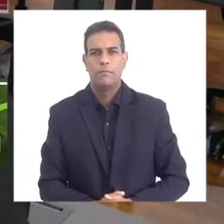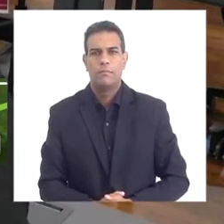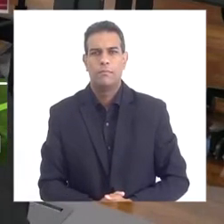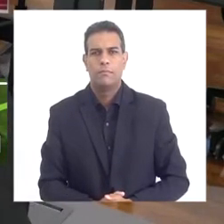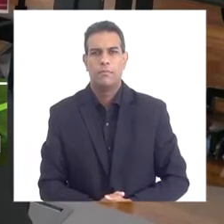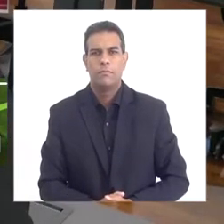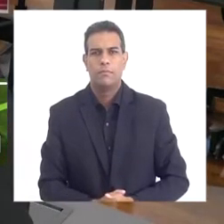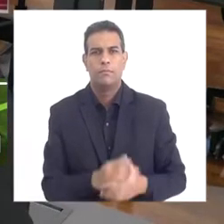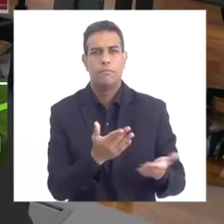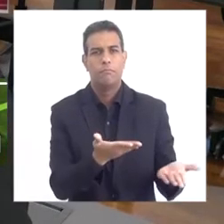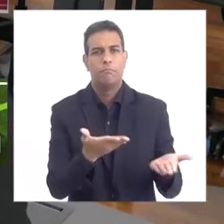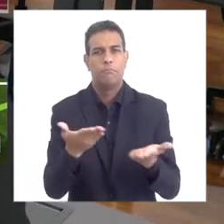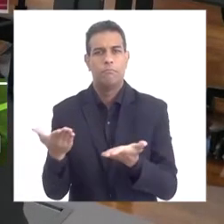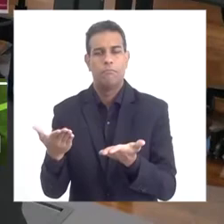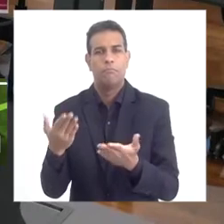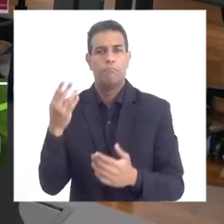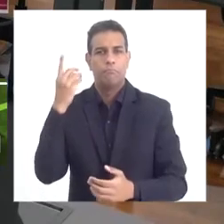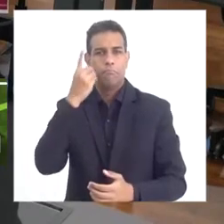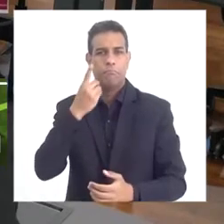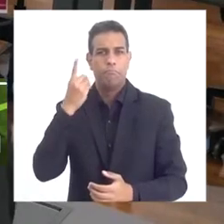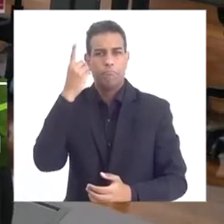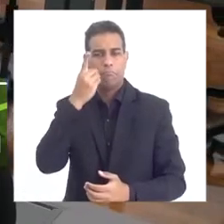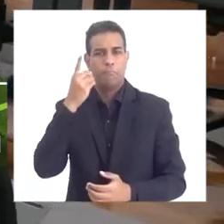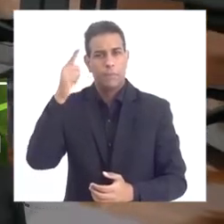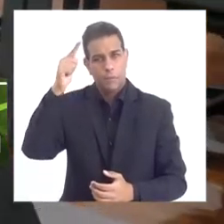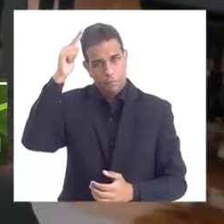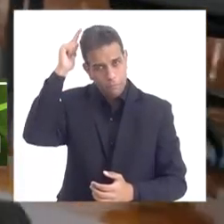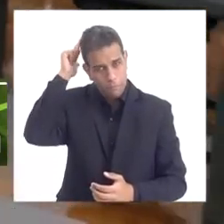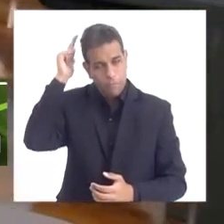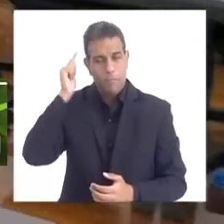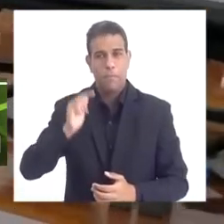Então, passo a palavra agora para o deputado Luiz Paulo.